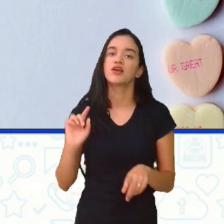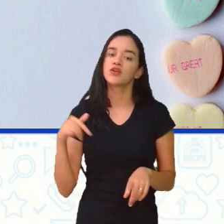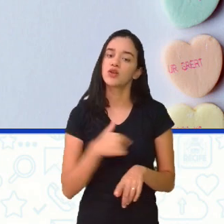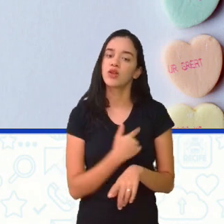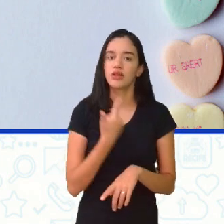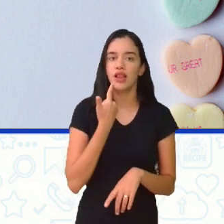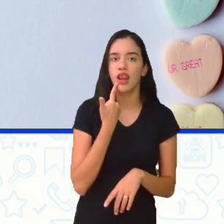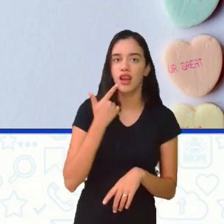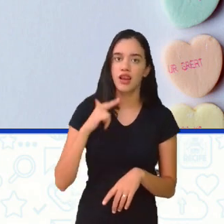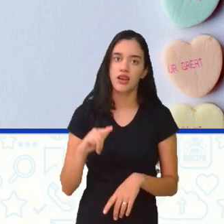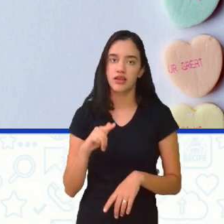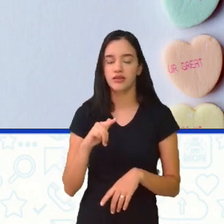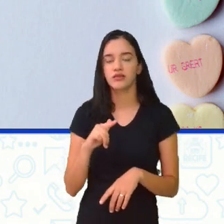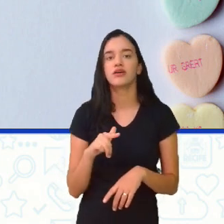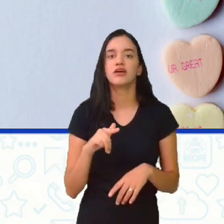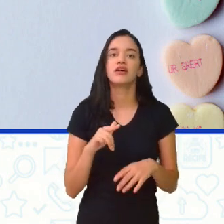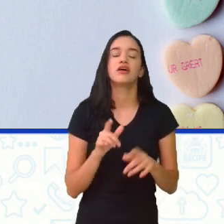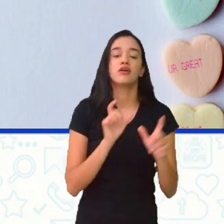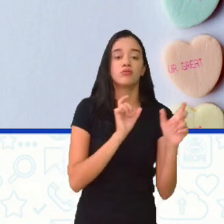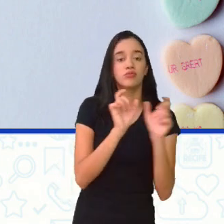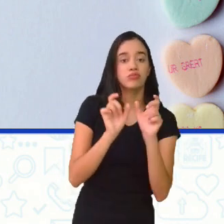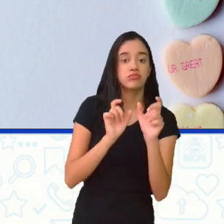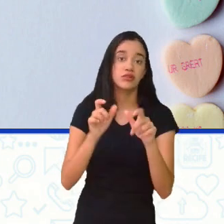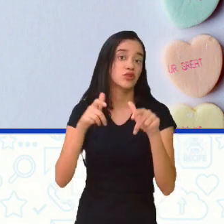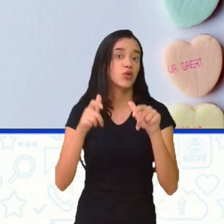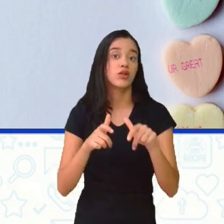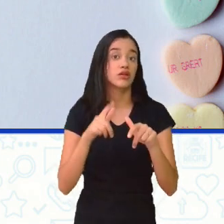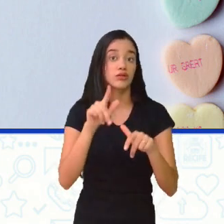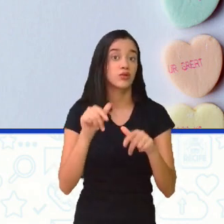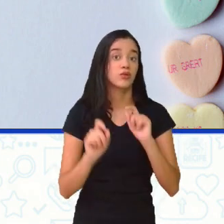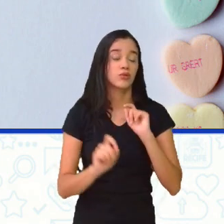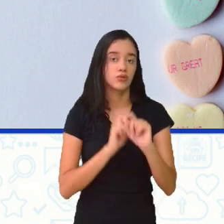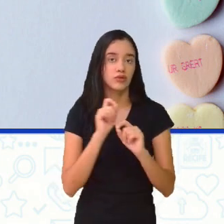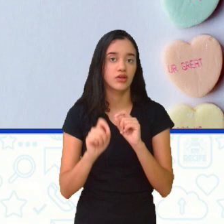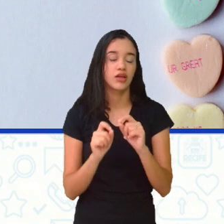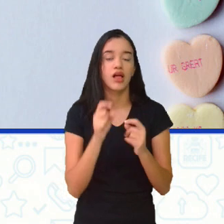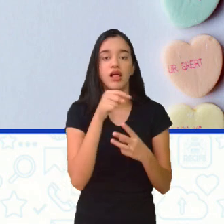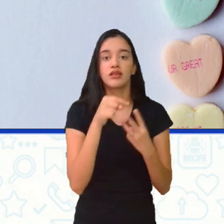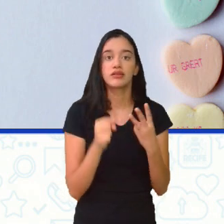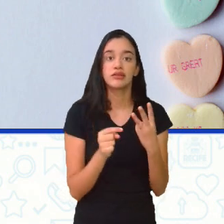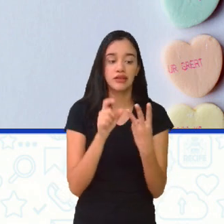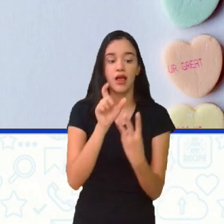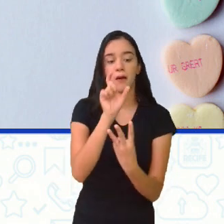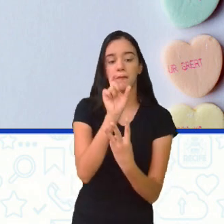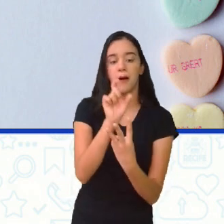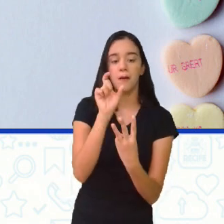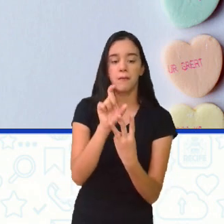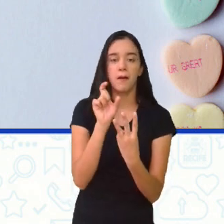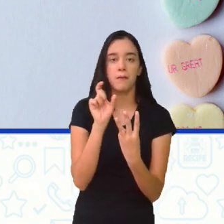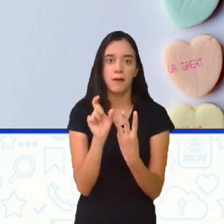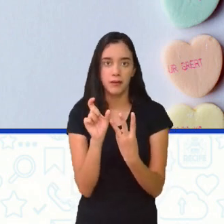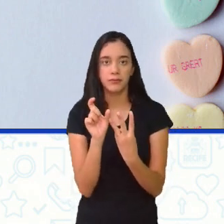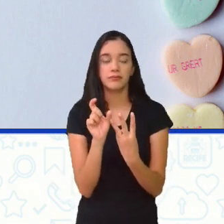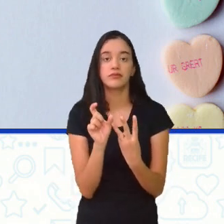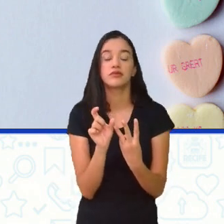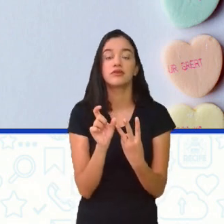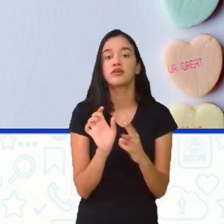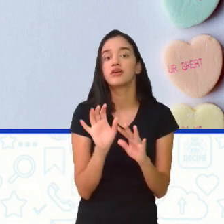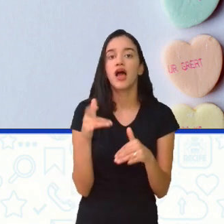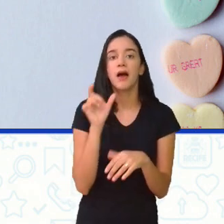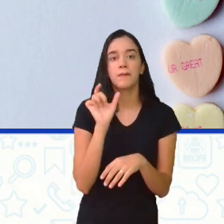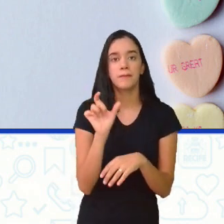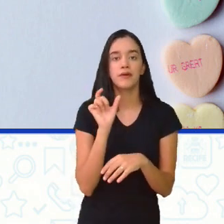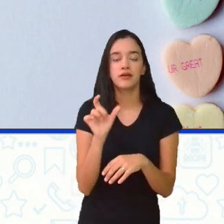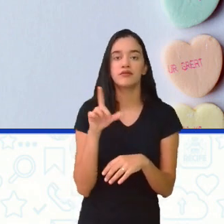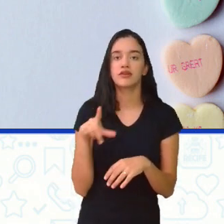língua, a sílaba tônica está localizada em uma das 3 últimas sílabas da palavra. Caso a palavra